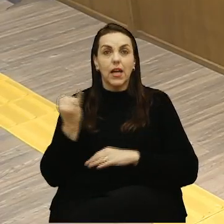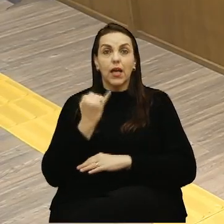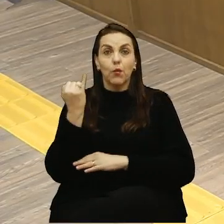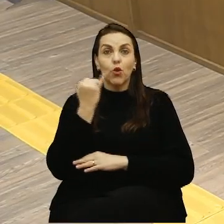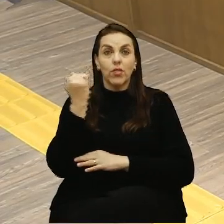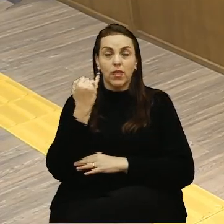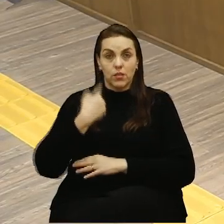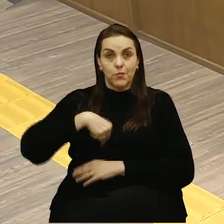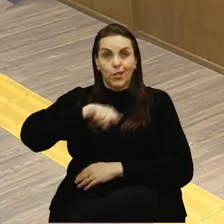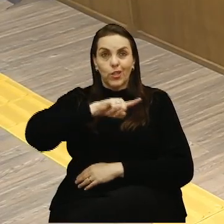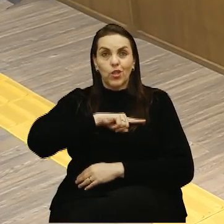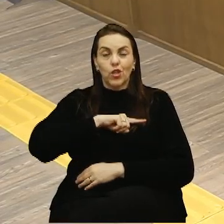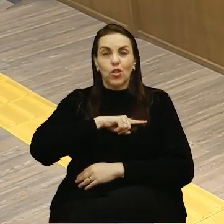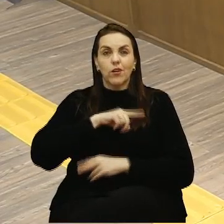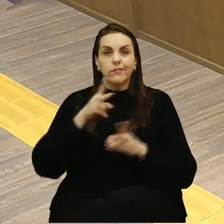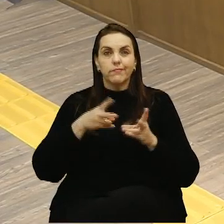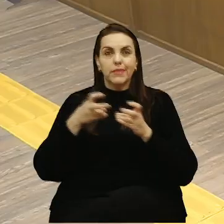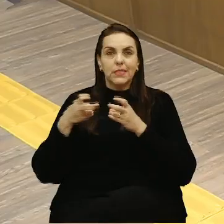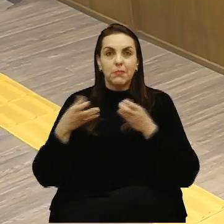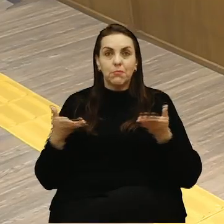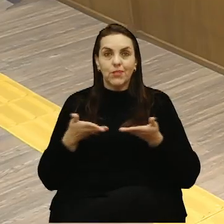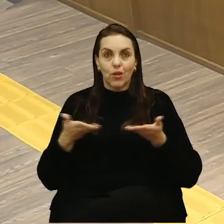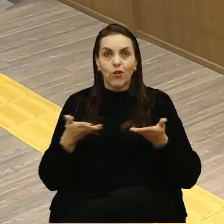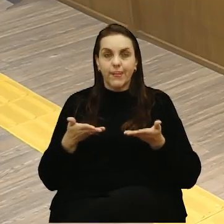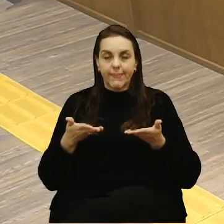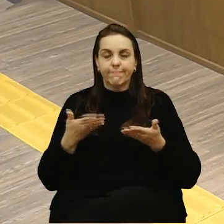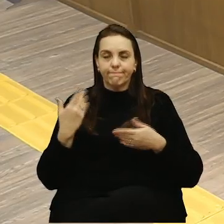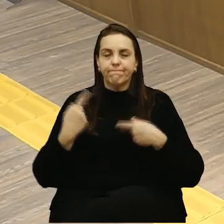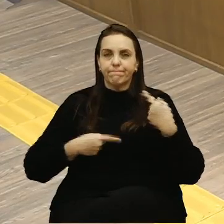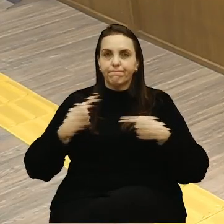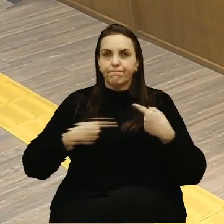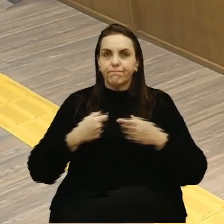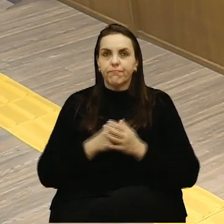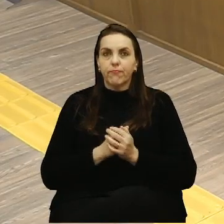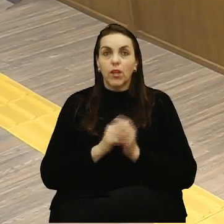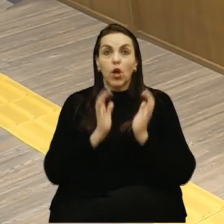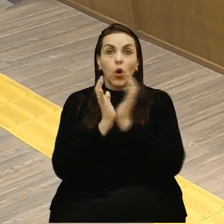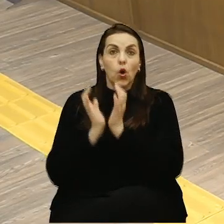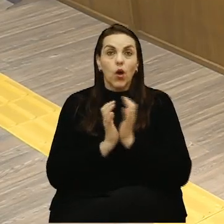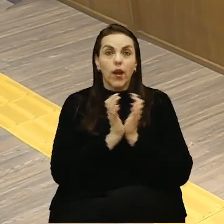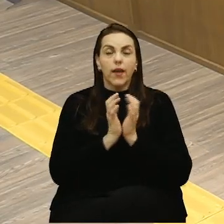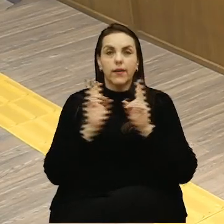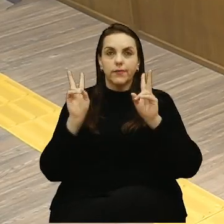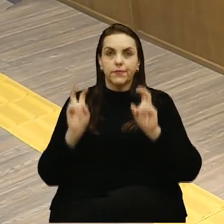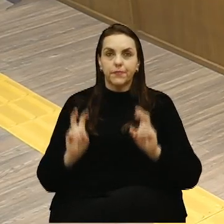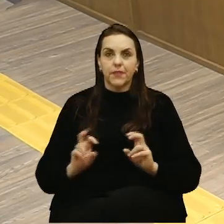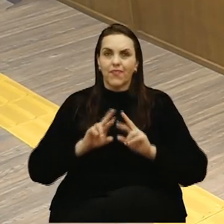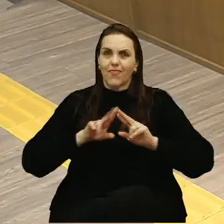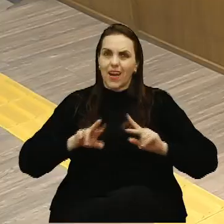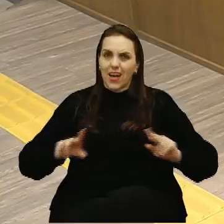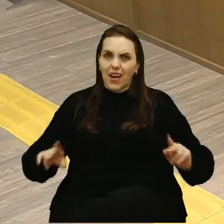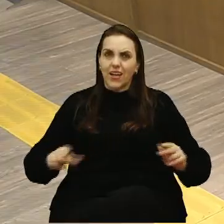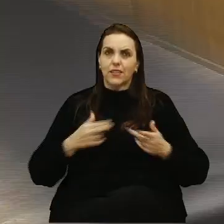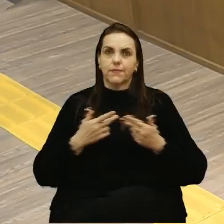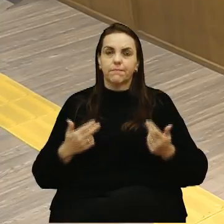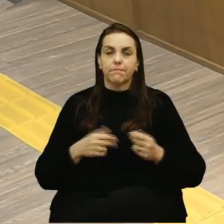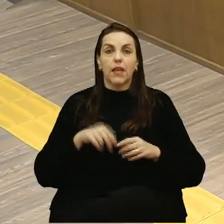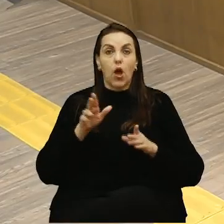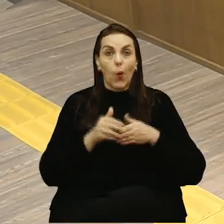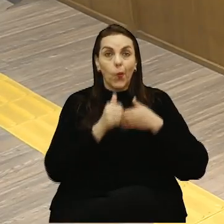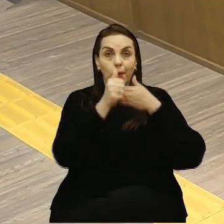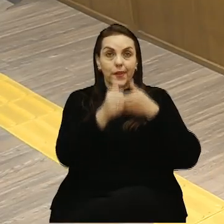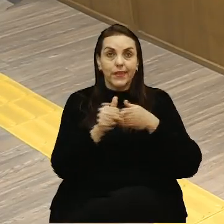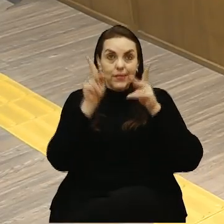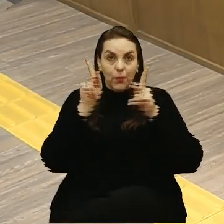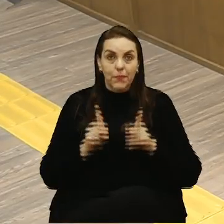para nós estarmos olhando aqui. Os colegas comentaram diversas questões, e acho que é importante a gente orientar também as pessoas que nos